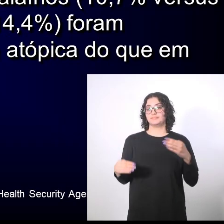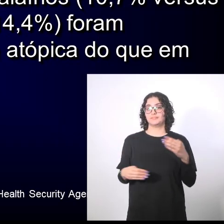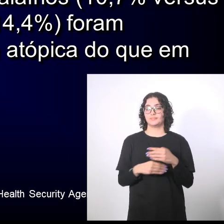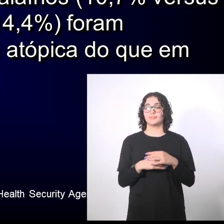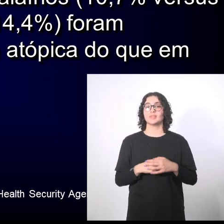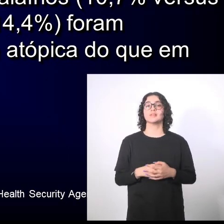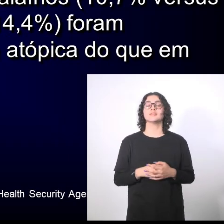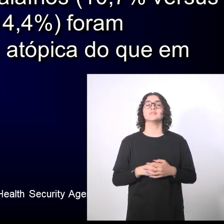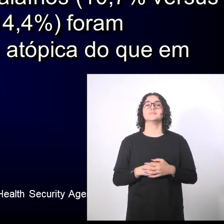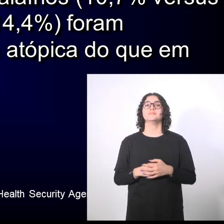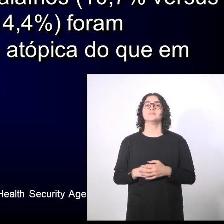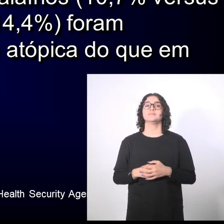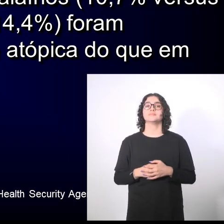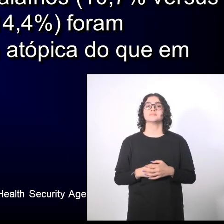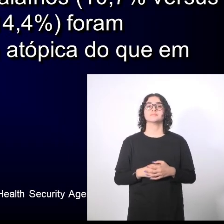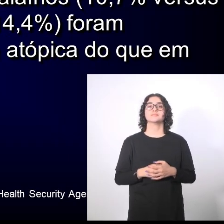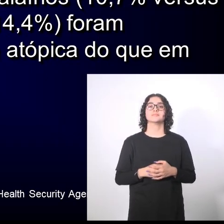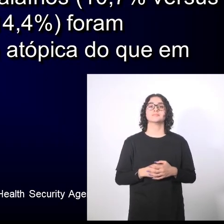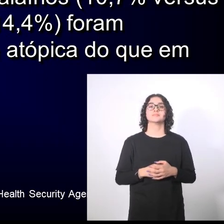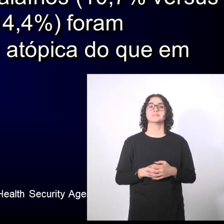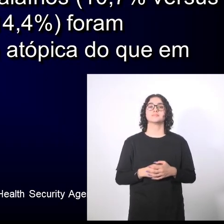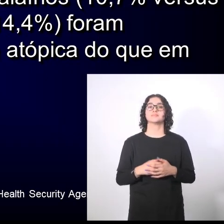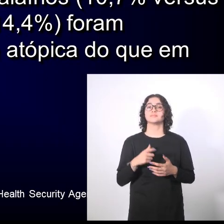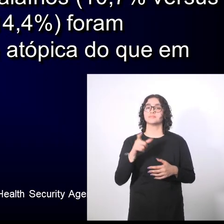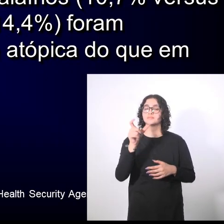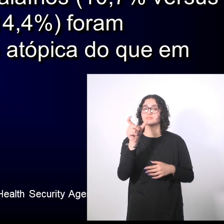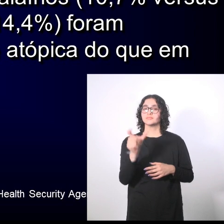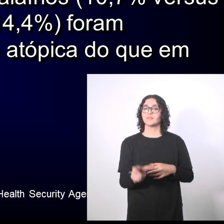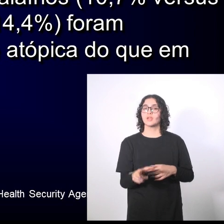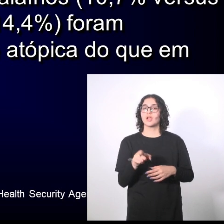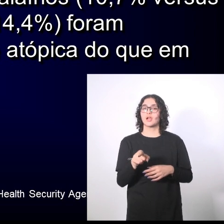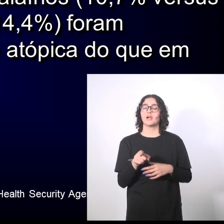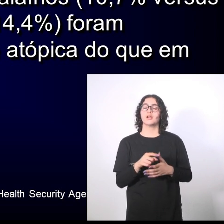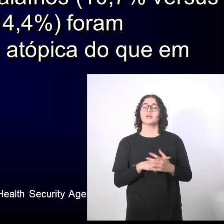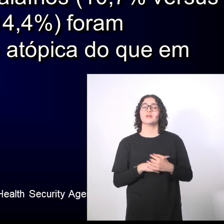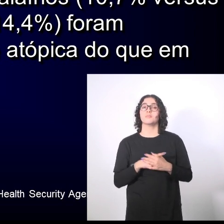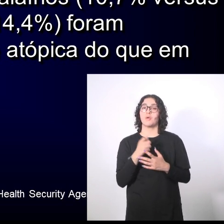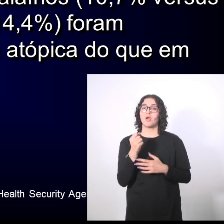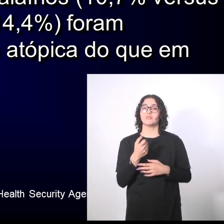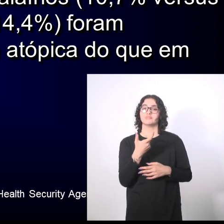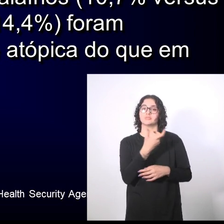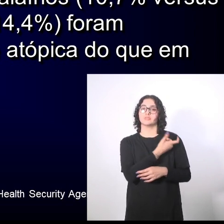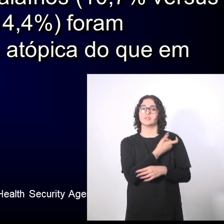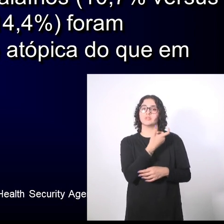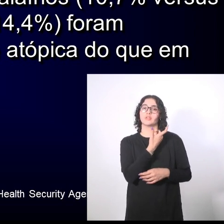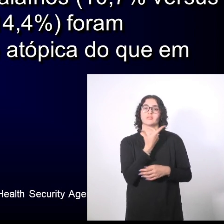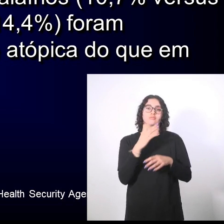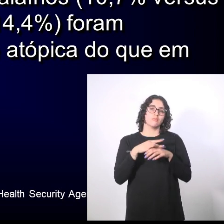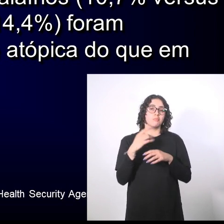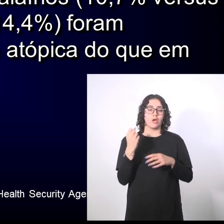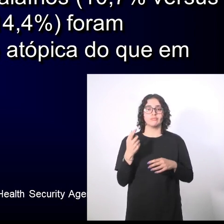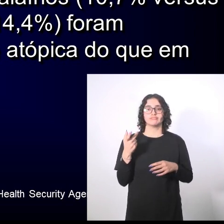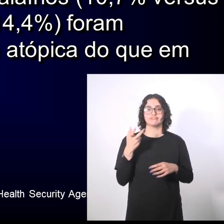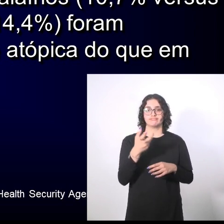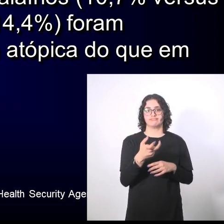Indivíduos com condições de imunossupressão, né? A gente pode utilizar a vacina, e o estudo